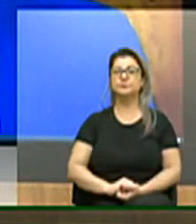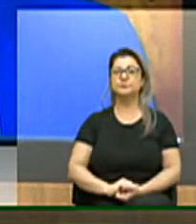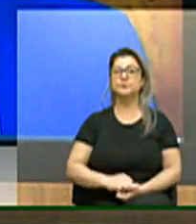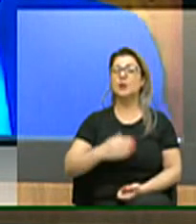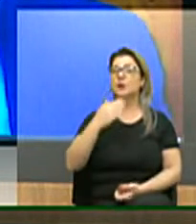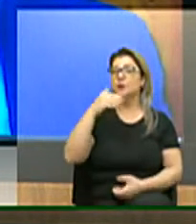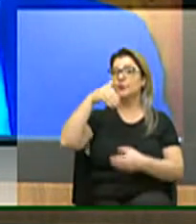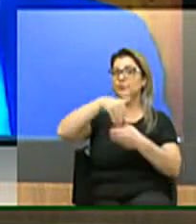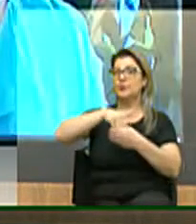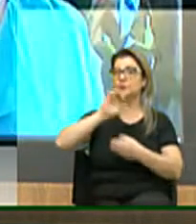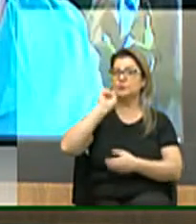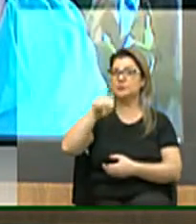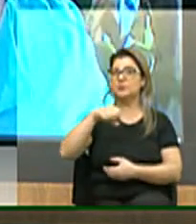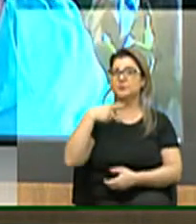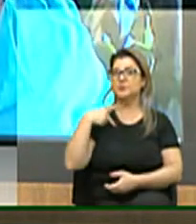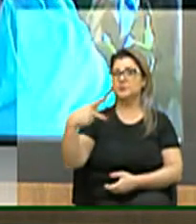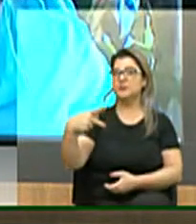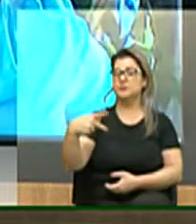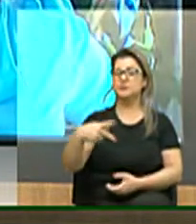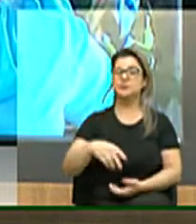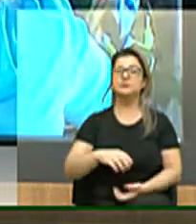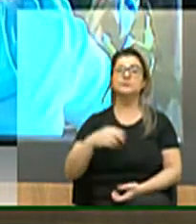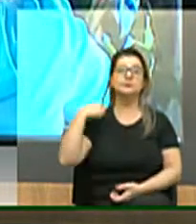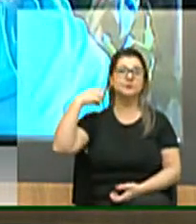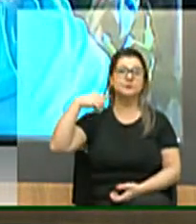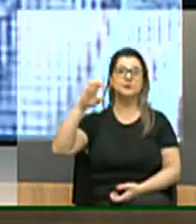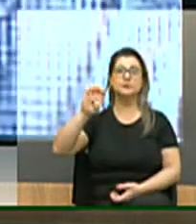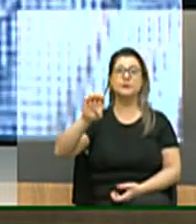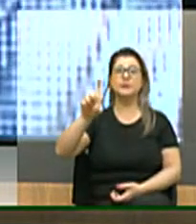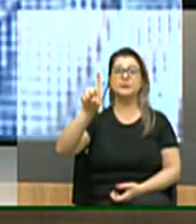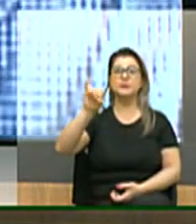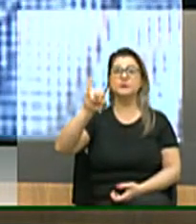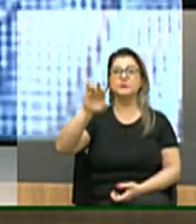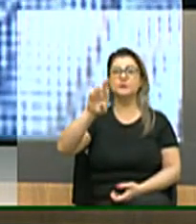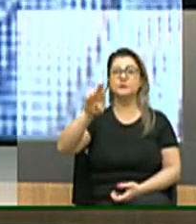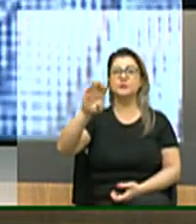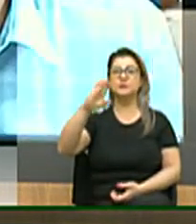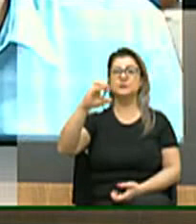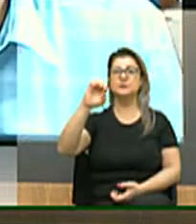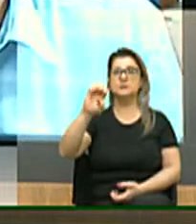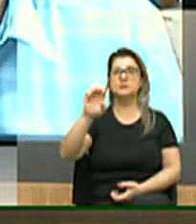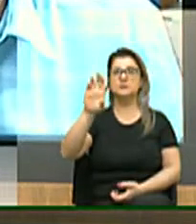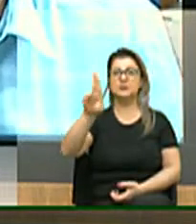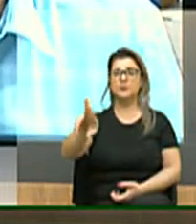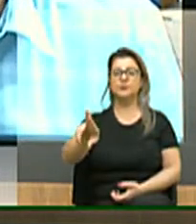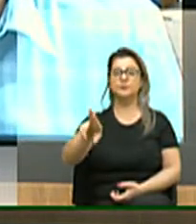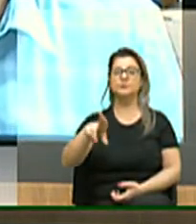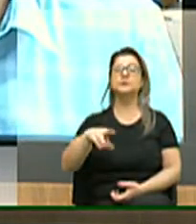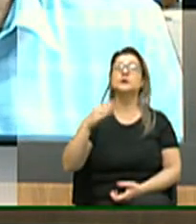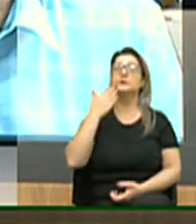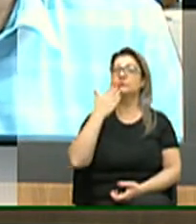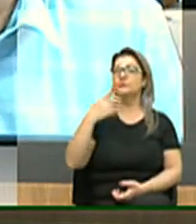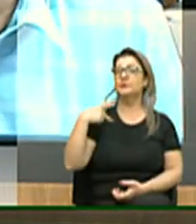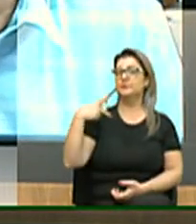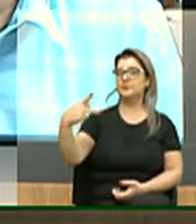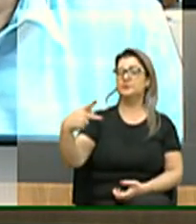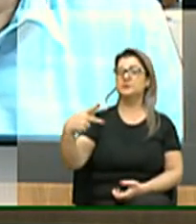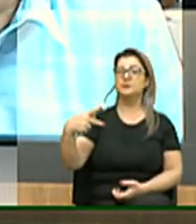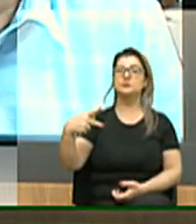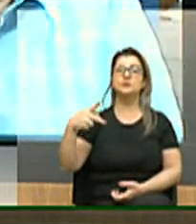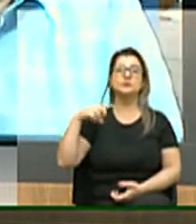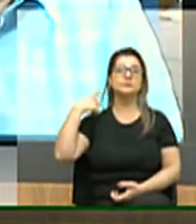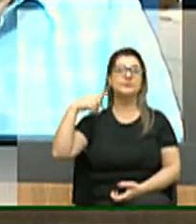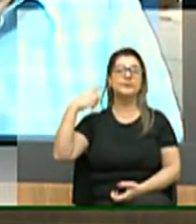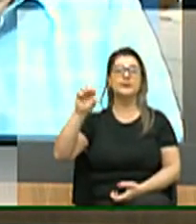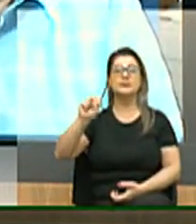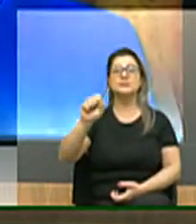Voto sim, presidente. Deputado Dirceu Franciscon. Favorável, senhor presidente. Deputado Elisandro Sabino.